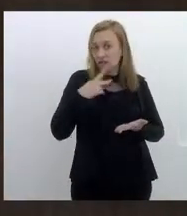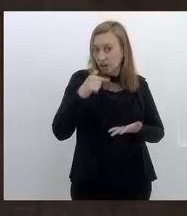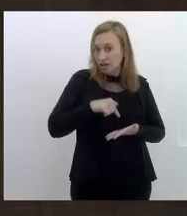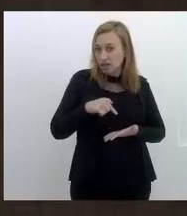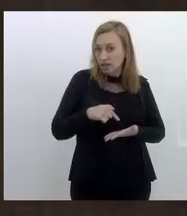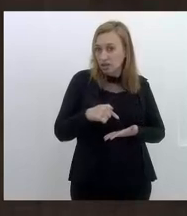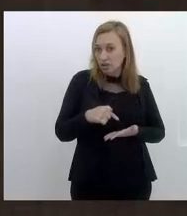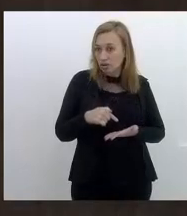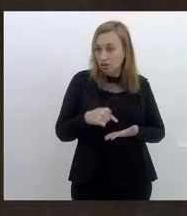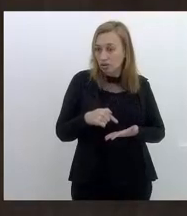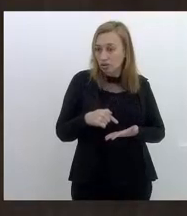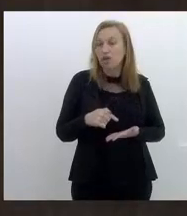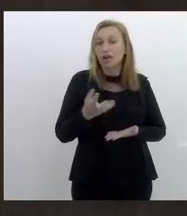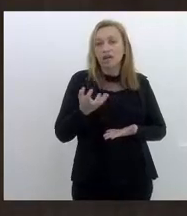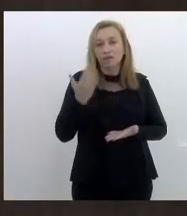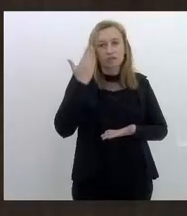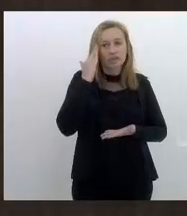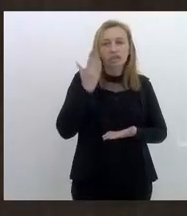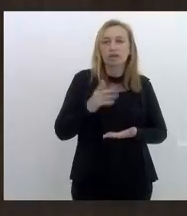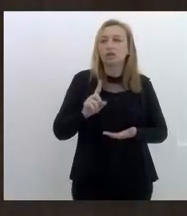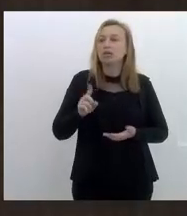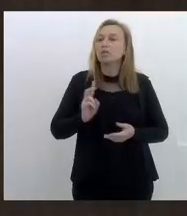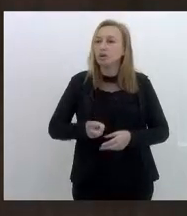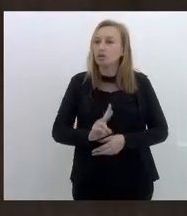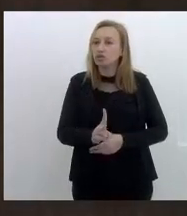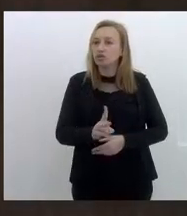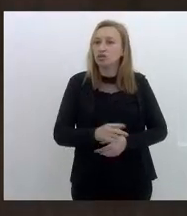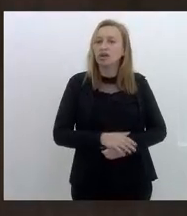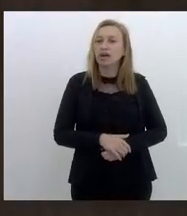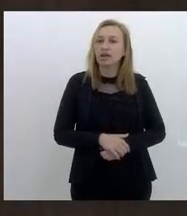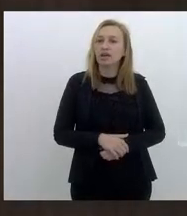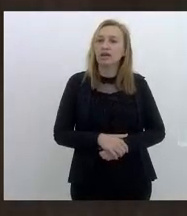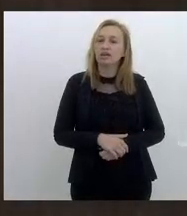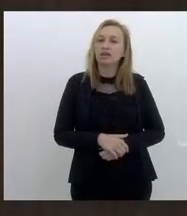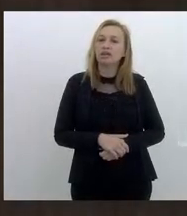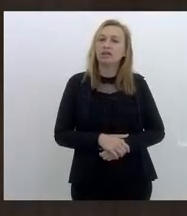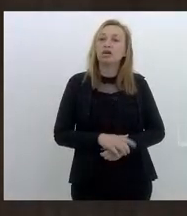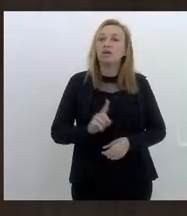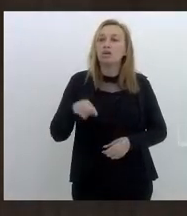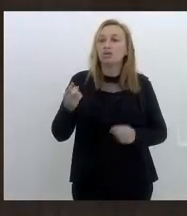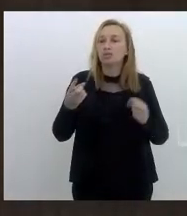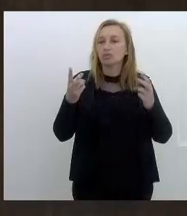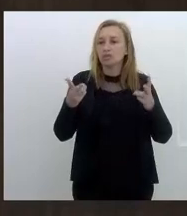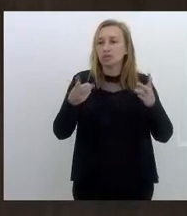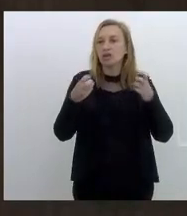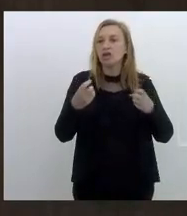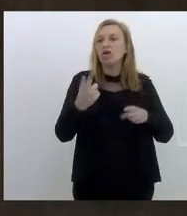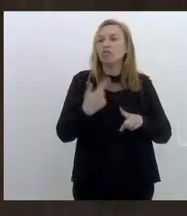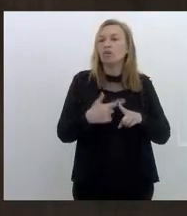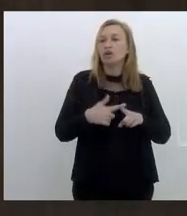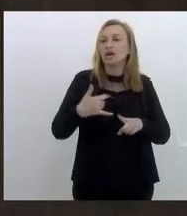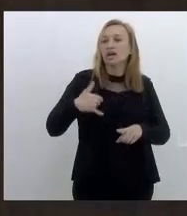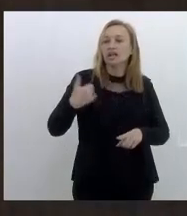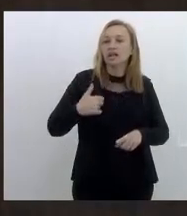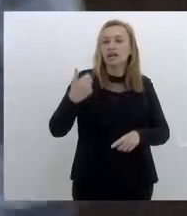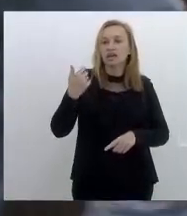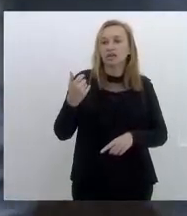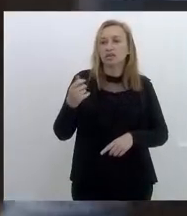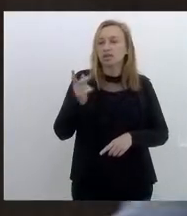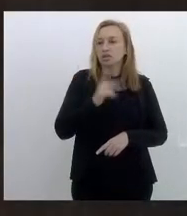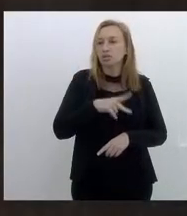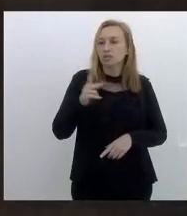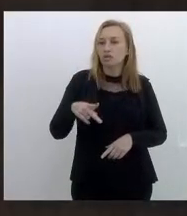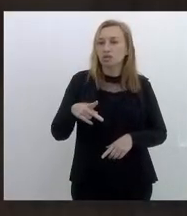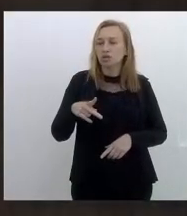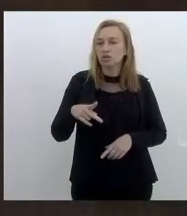dito aqui que a gente queria entender para continuar as pessoas que observei Por que que a idade mínima para aposentar das